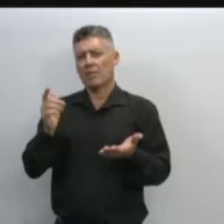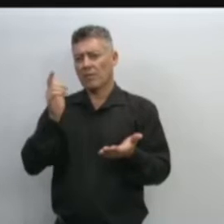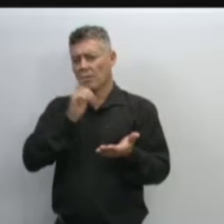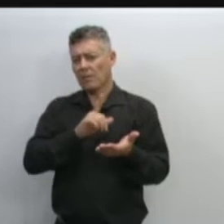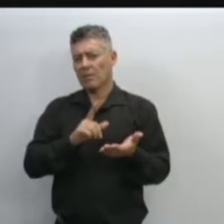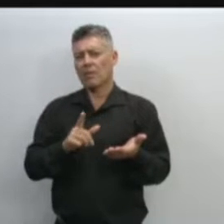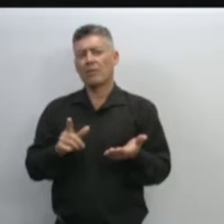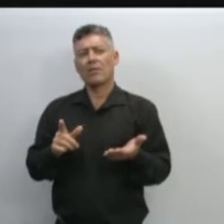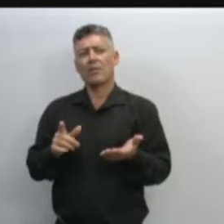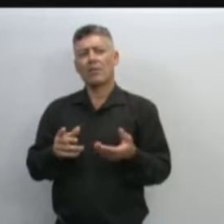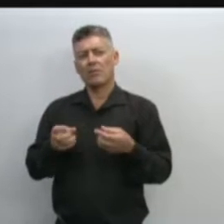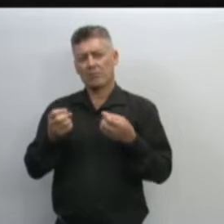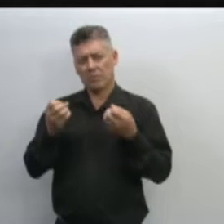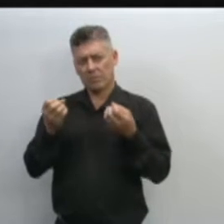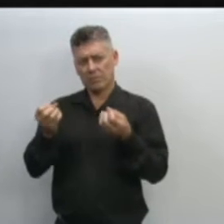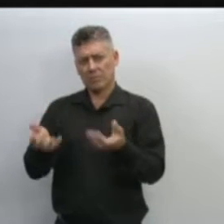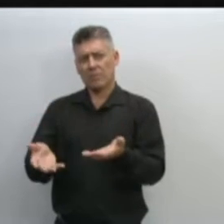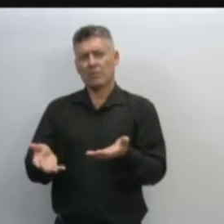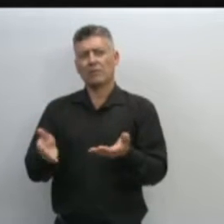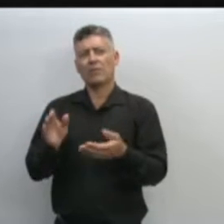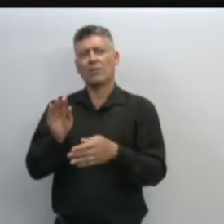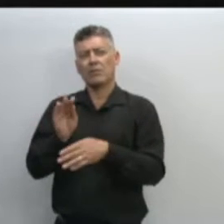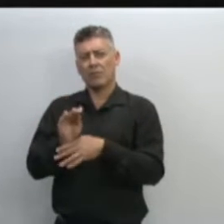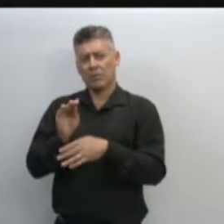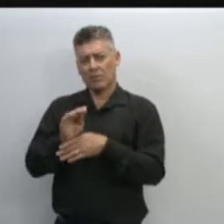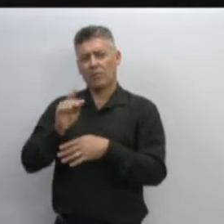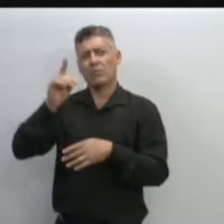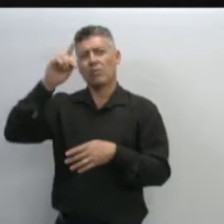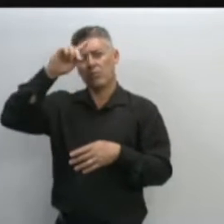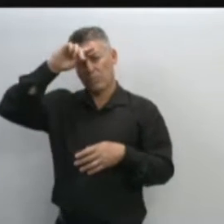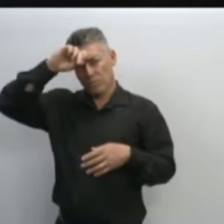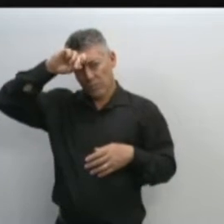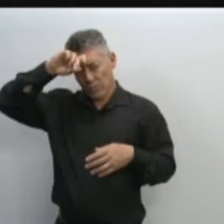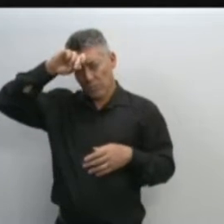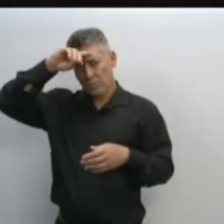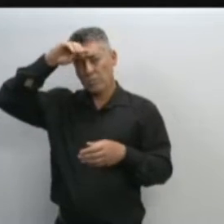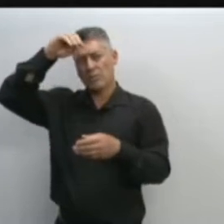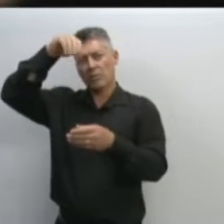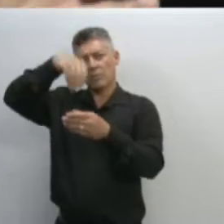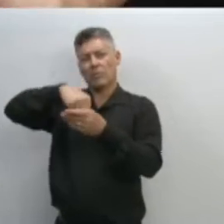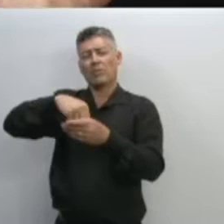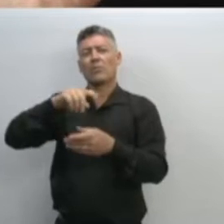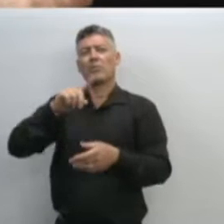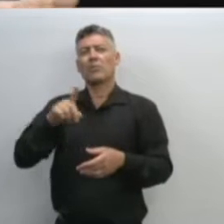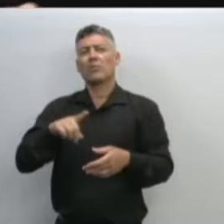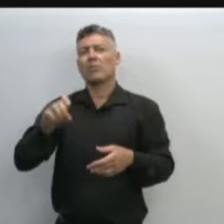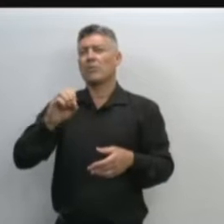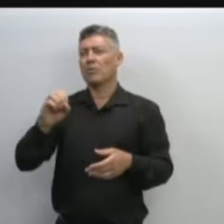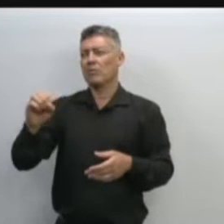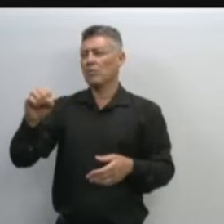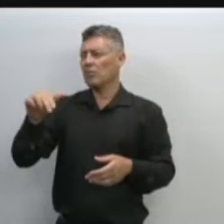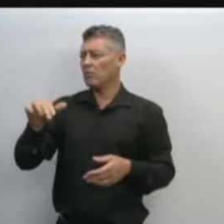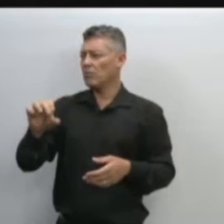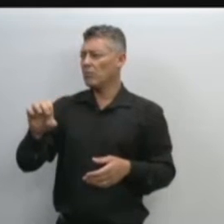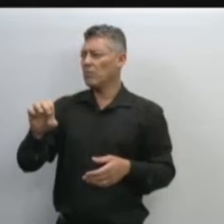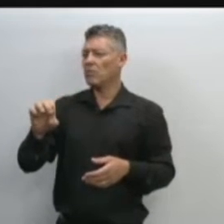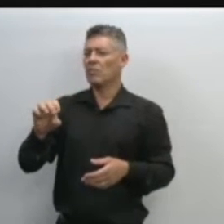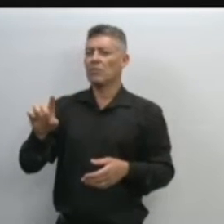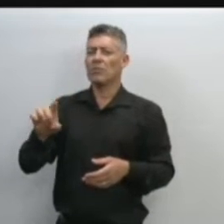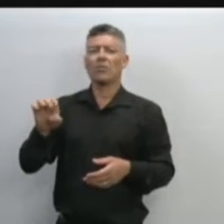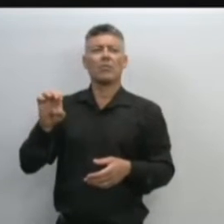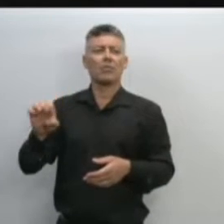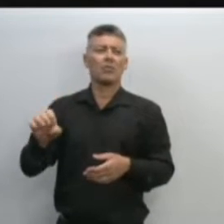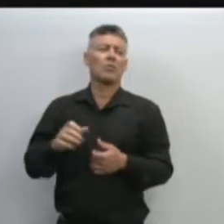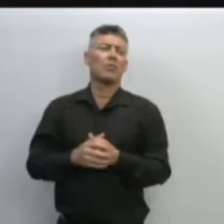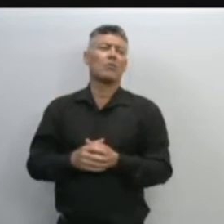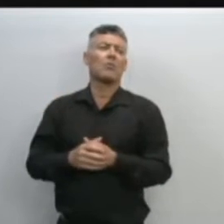sugeriu que esse hospital fosse implantado lá no centro de zoonose, porque já existe o